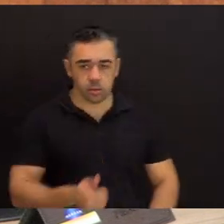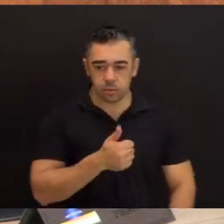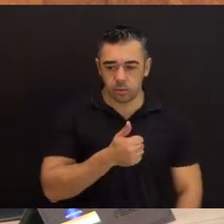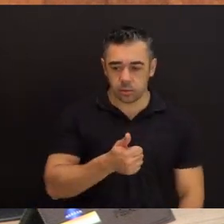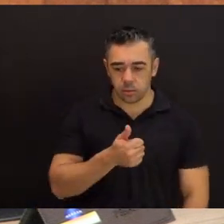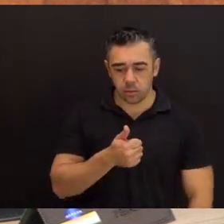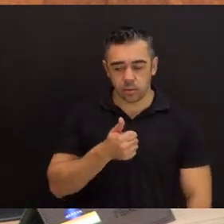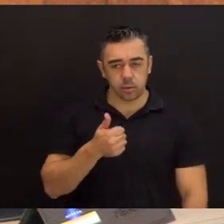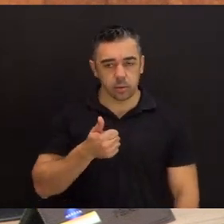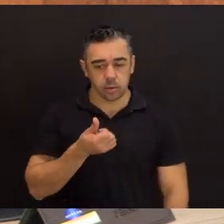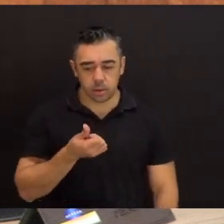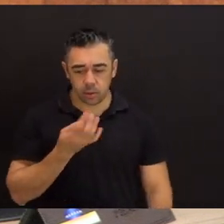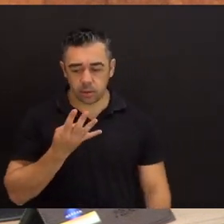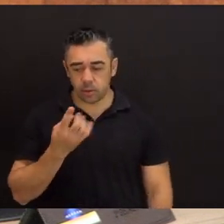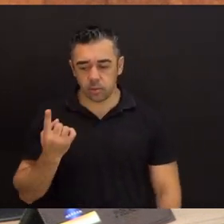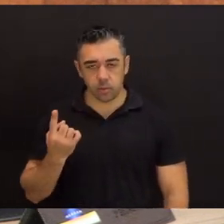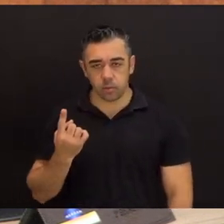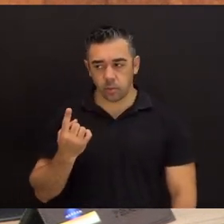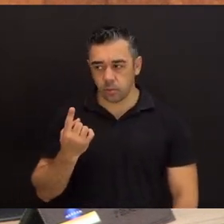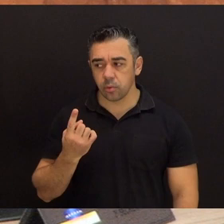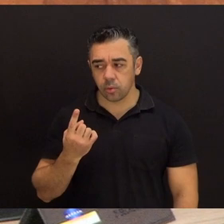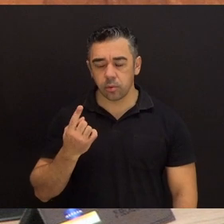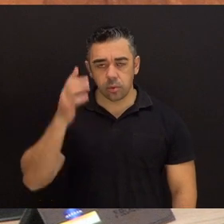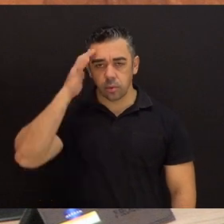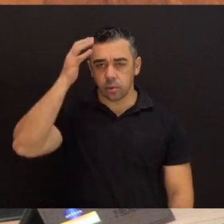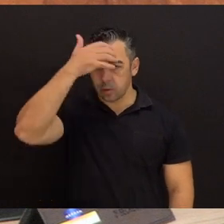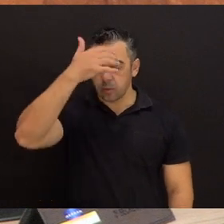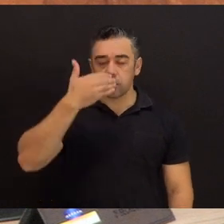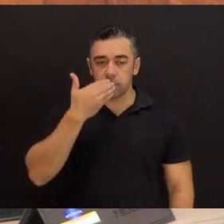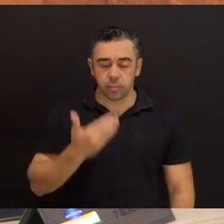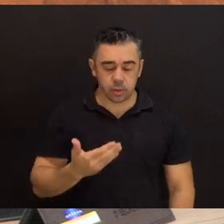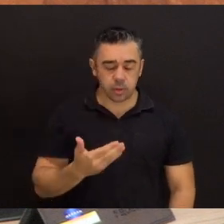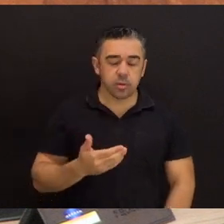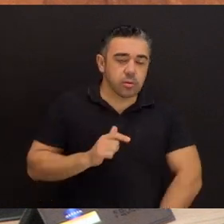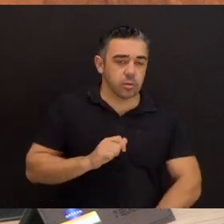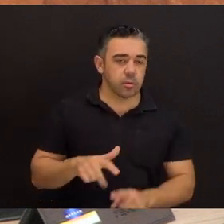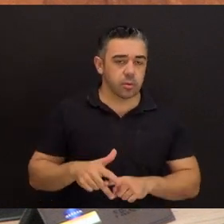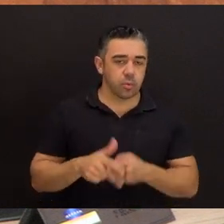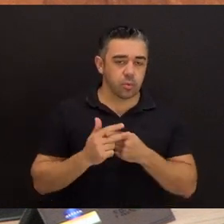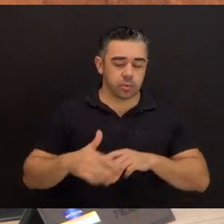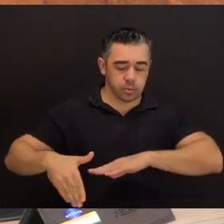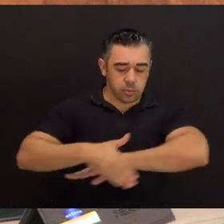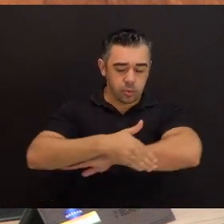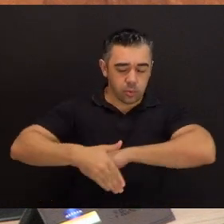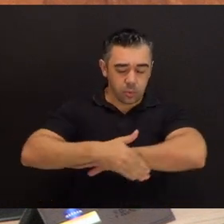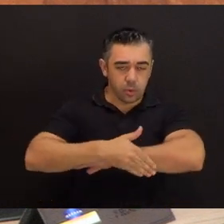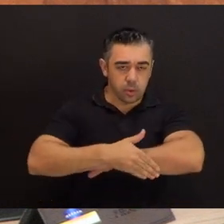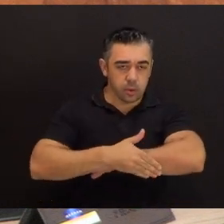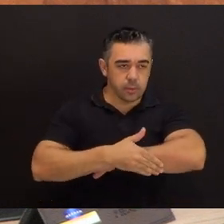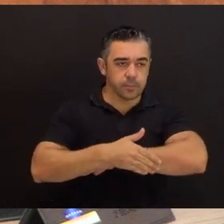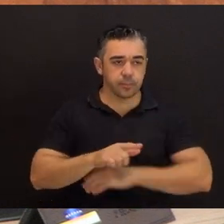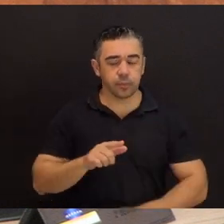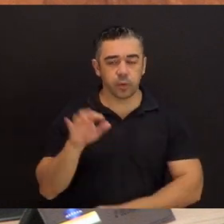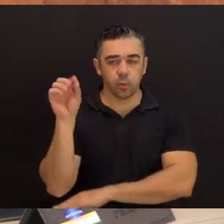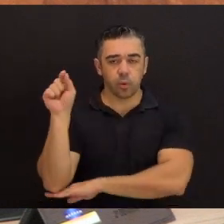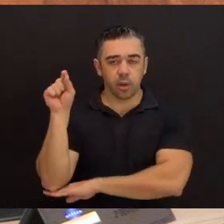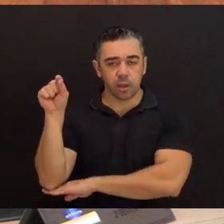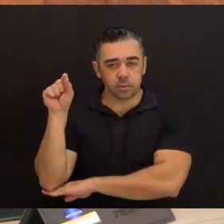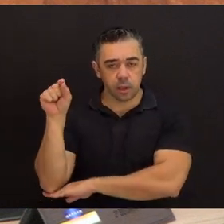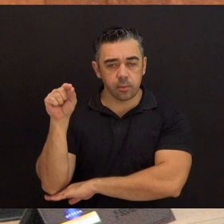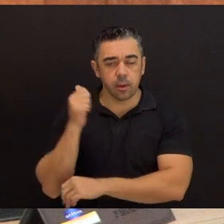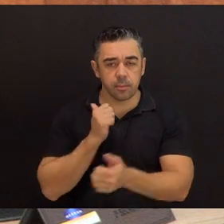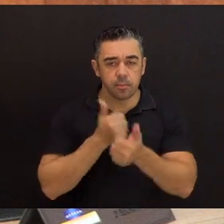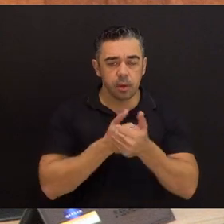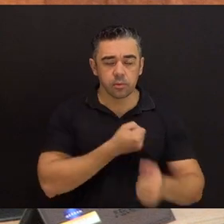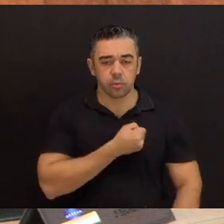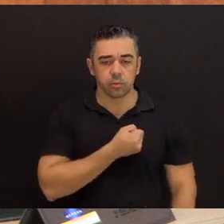do vereador Silvio mecânico que seja realizada a revitalização asfáltica na rua Guaraqueçaba próximo ao número